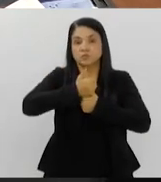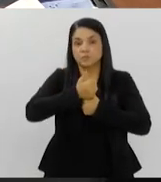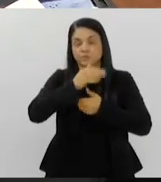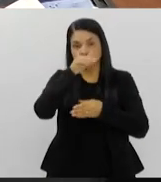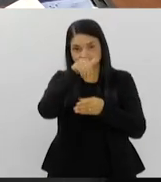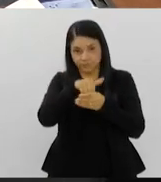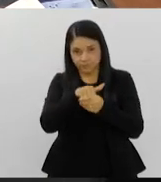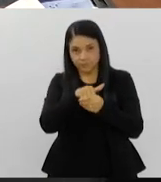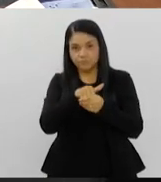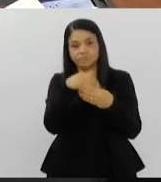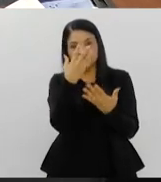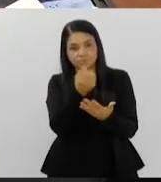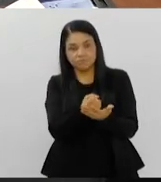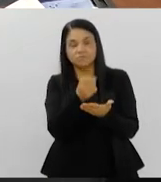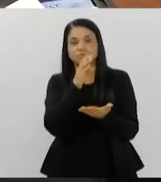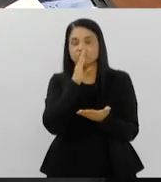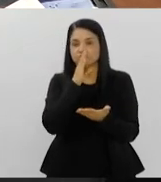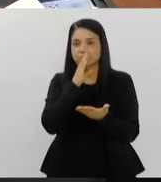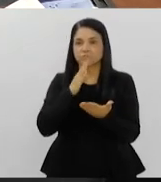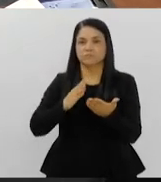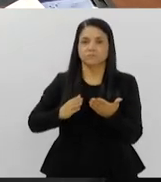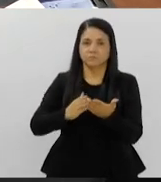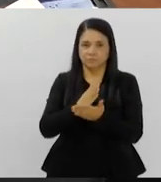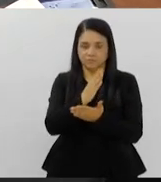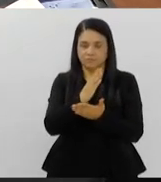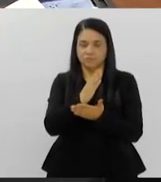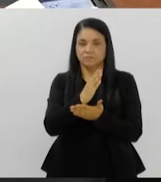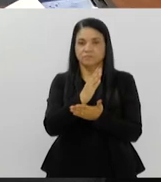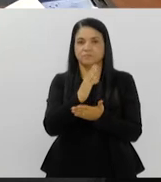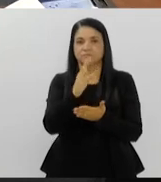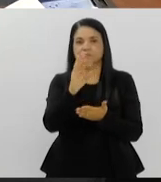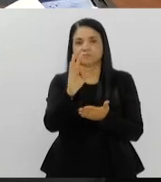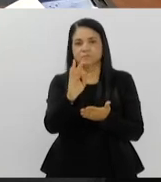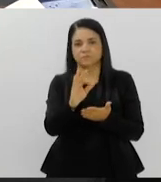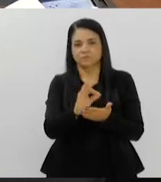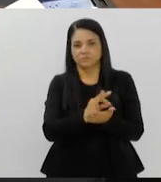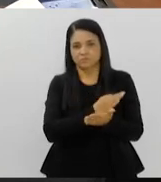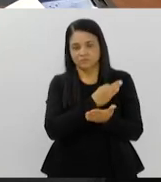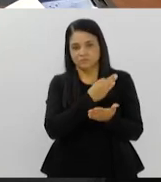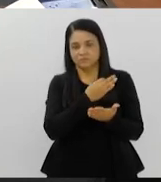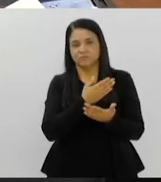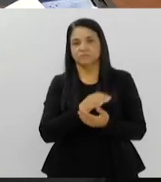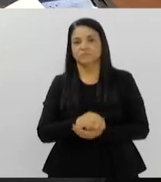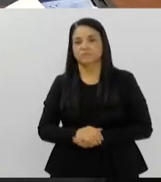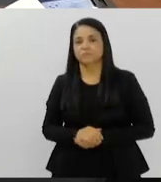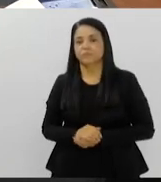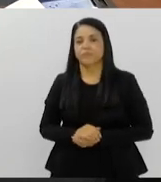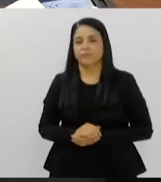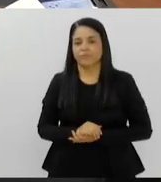os senhores que aprovam permaneçam como estão. Aprovado, vai autógrafo.